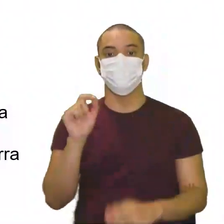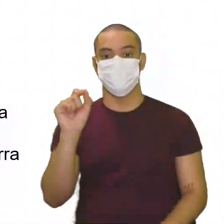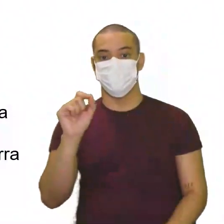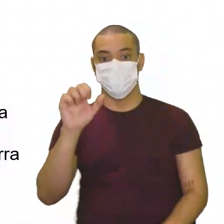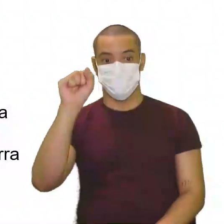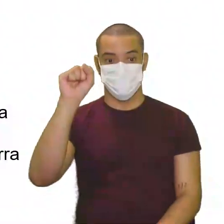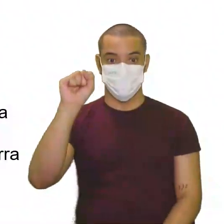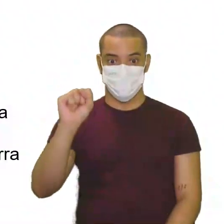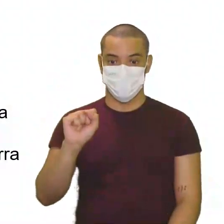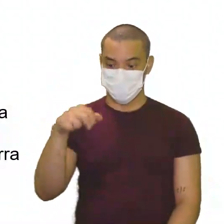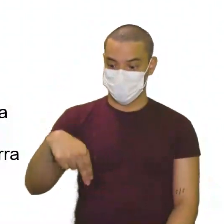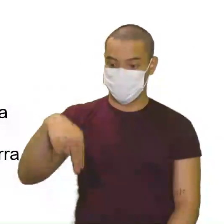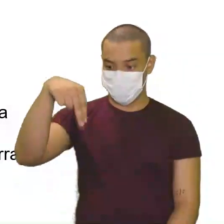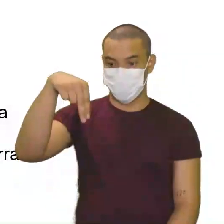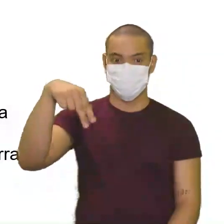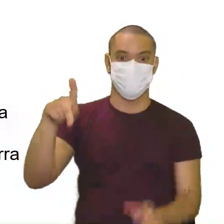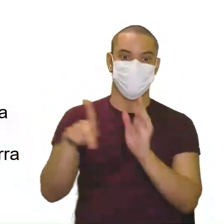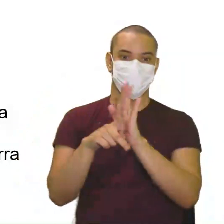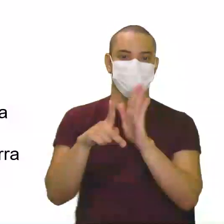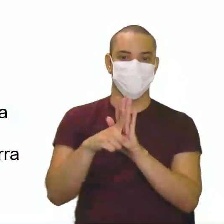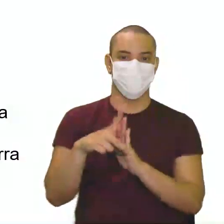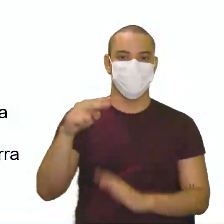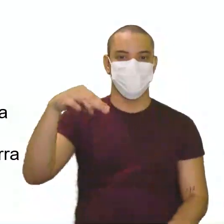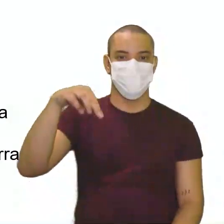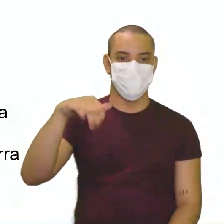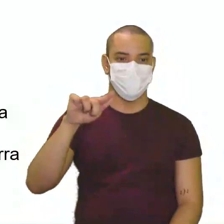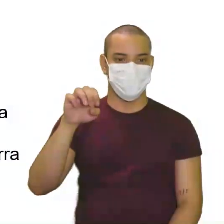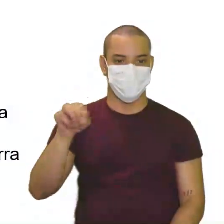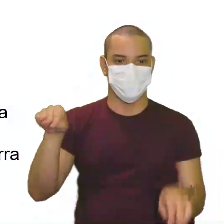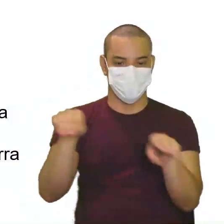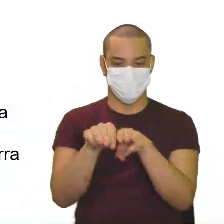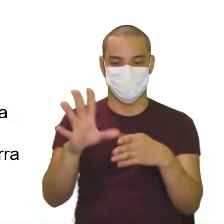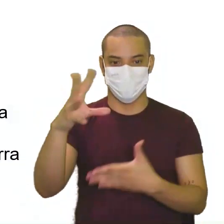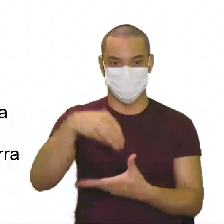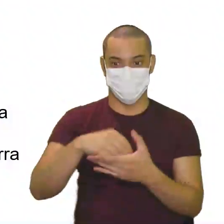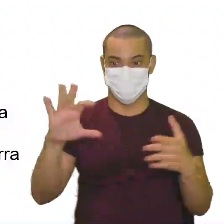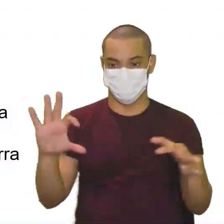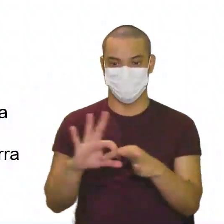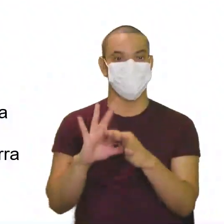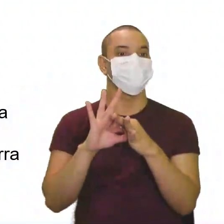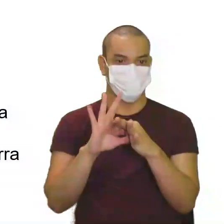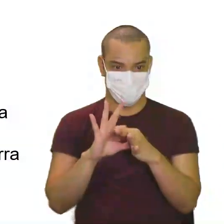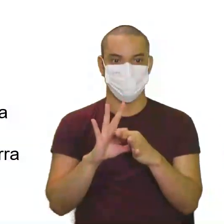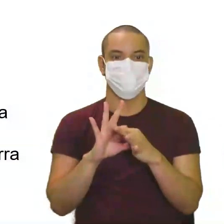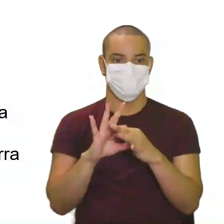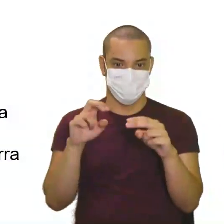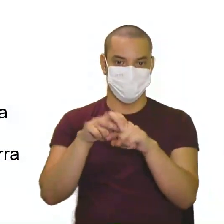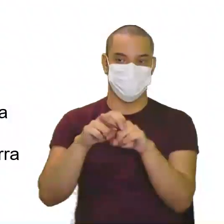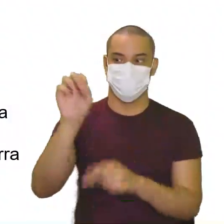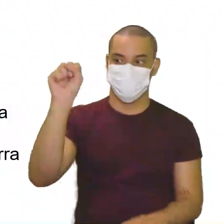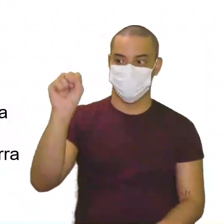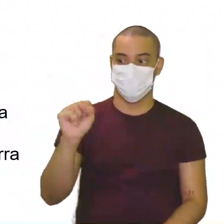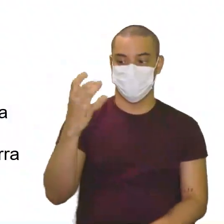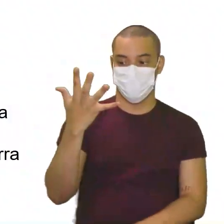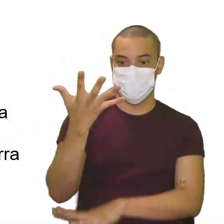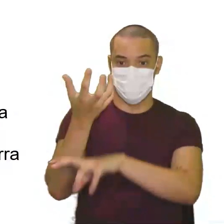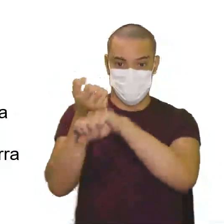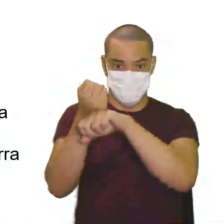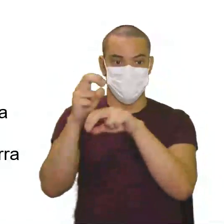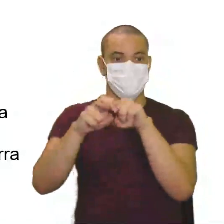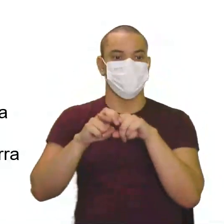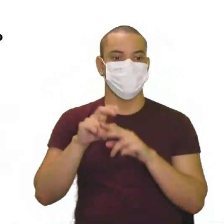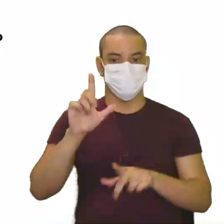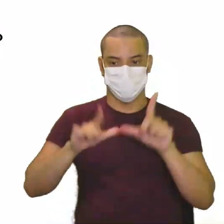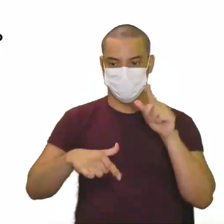norte magnético então ele vai atrair o que o sul da bússola tá pessoal então letra